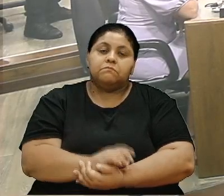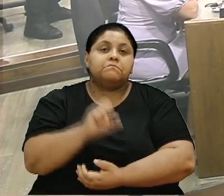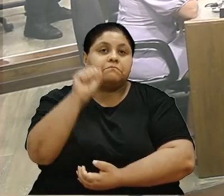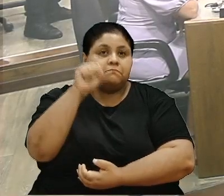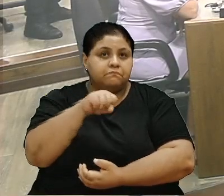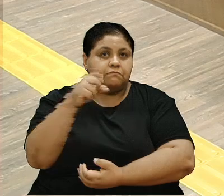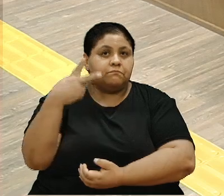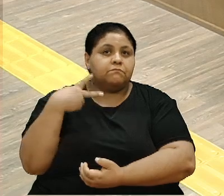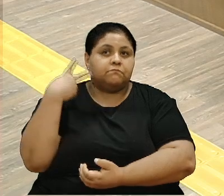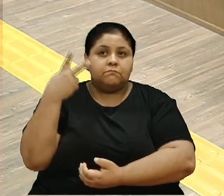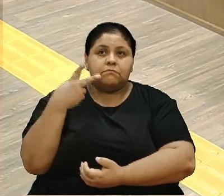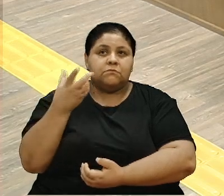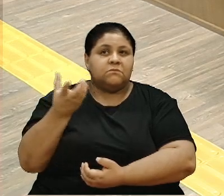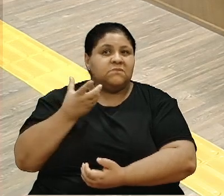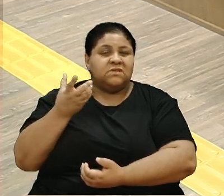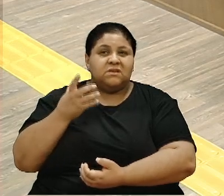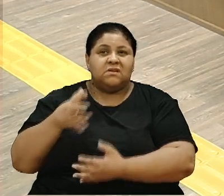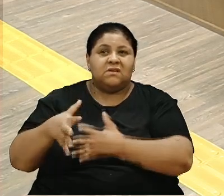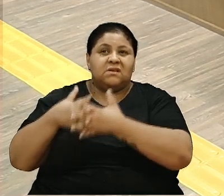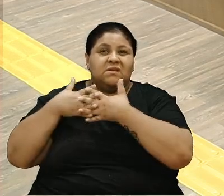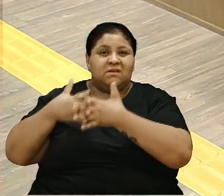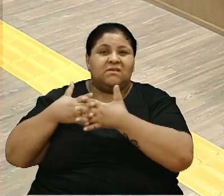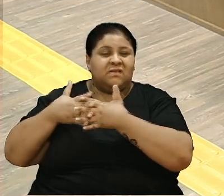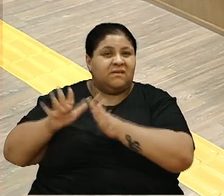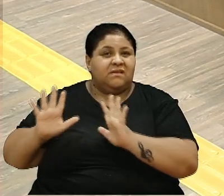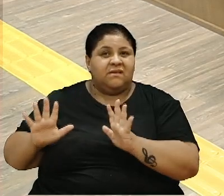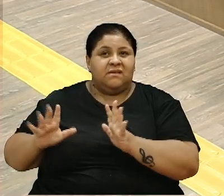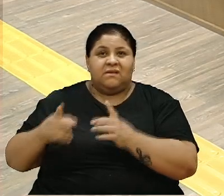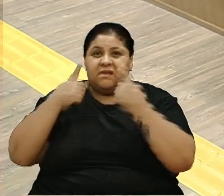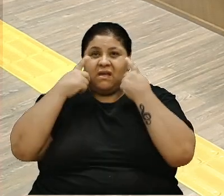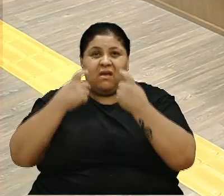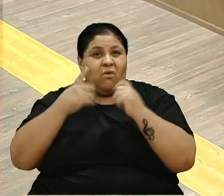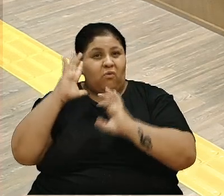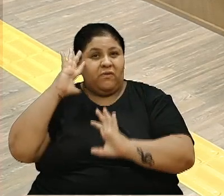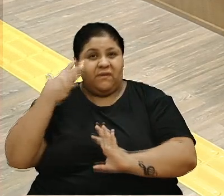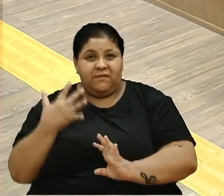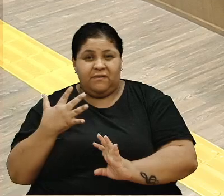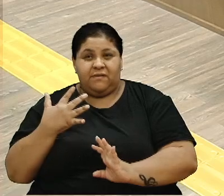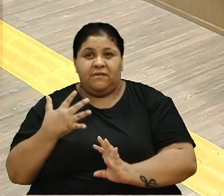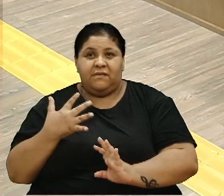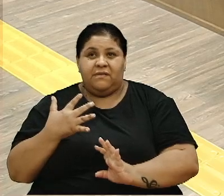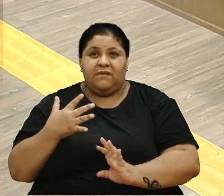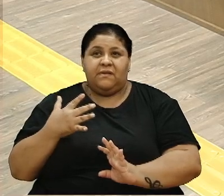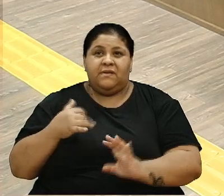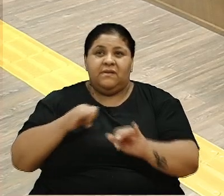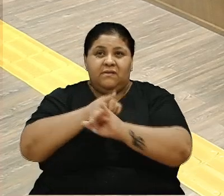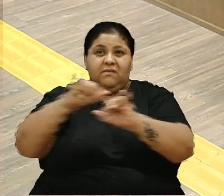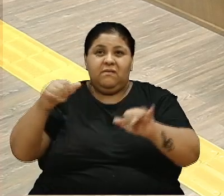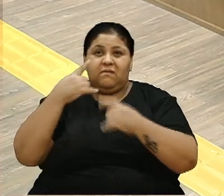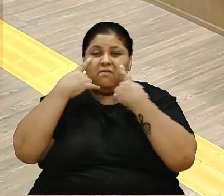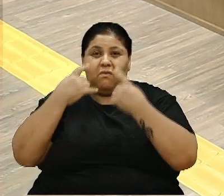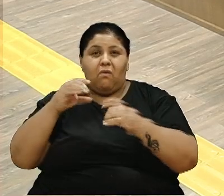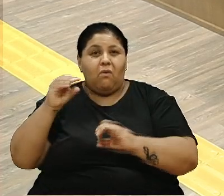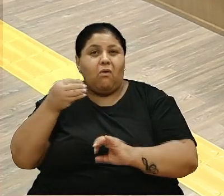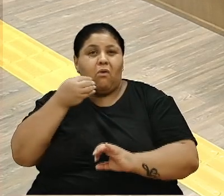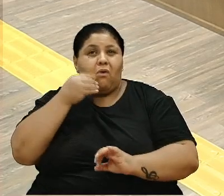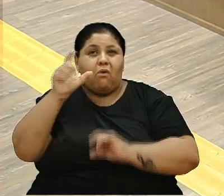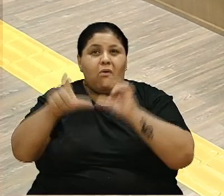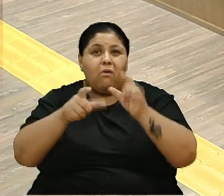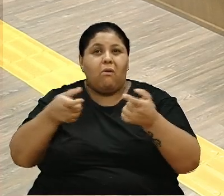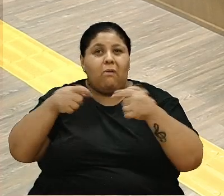Exatamente, vereadora. Nós não queremos que a confusão, nós não queremos que a violência ela aconteça. Então, se alguém promove violência, obviamente que a pessoa precisa